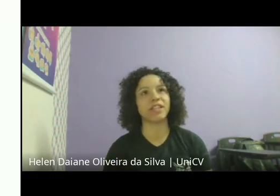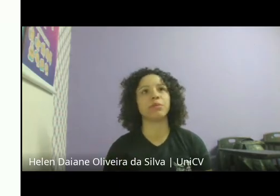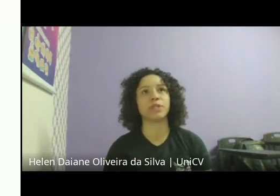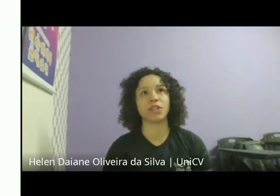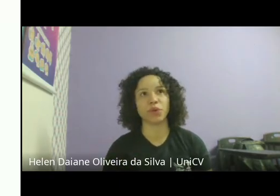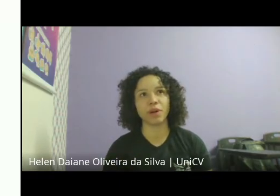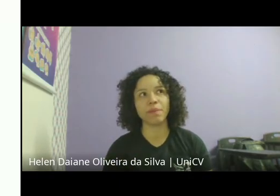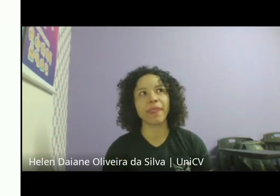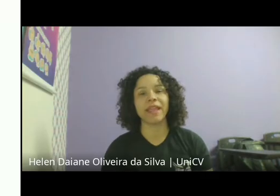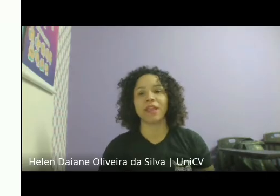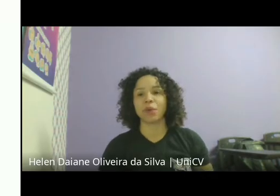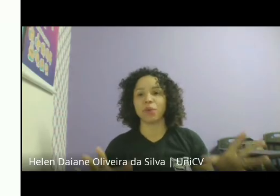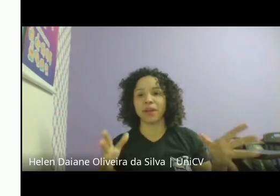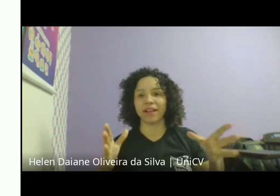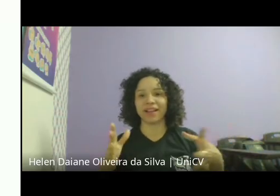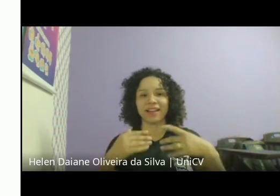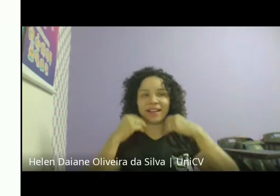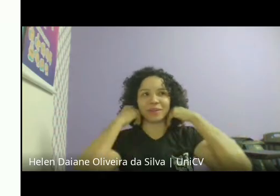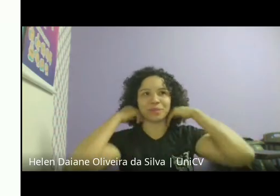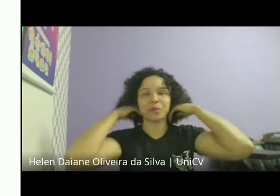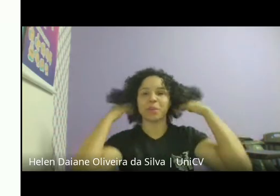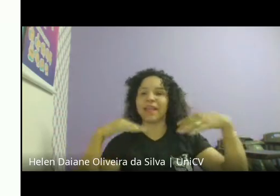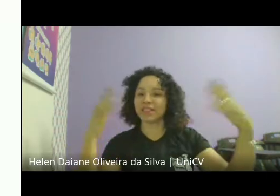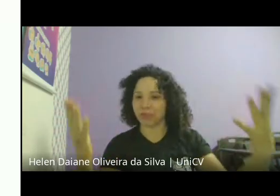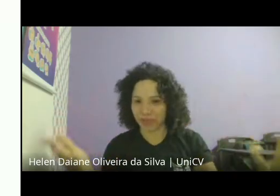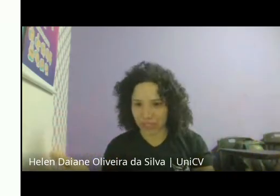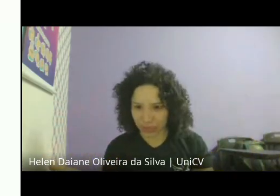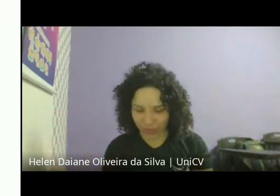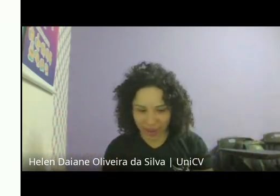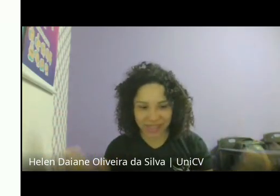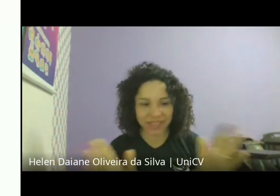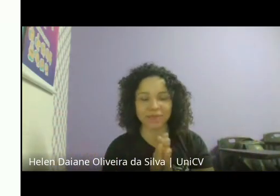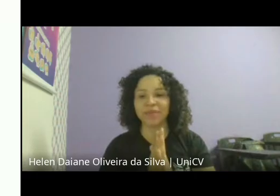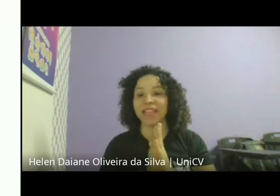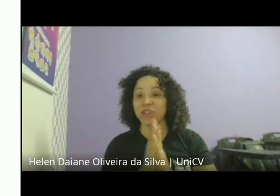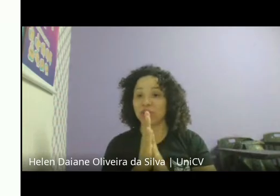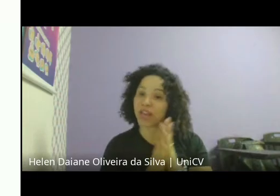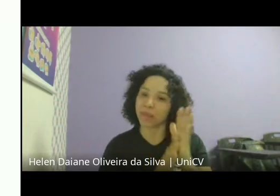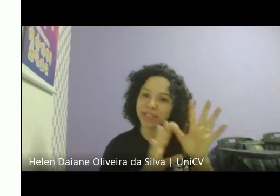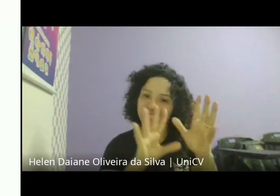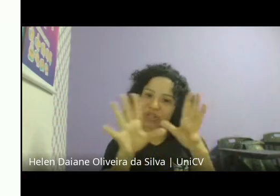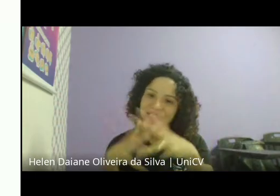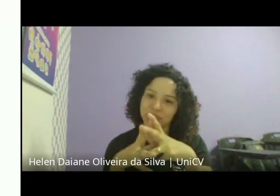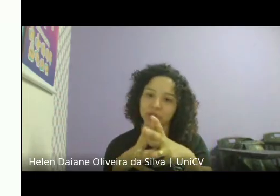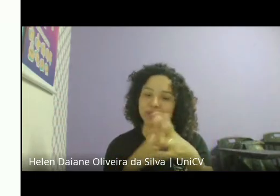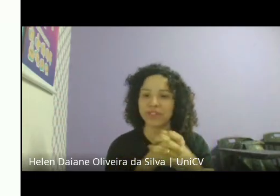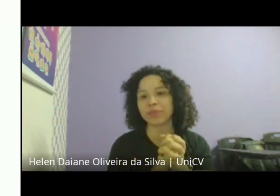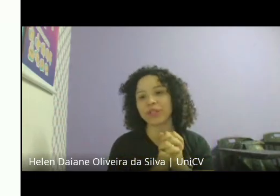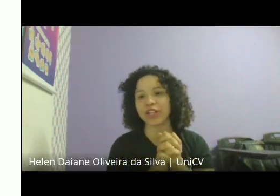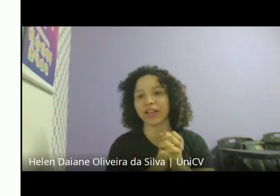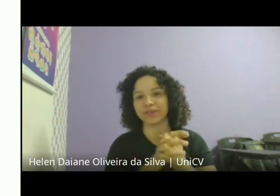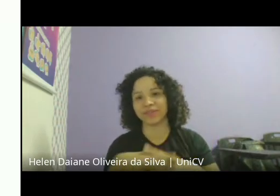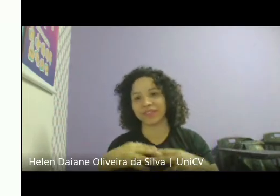Ela foi levada para o exterior com a promessa de uma viagem de férias. E chegou lá, a mãe dela tinha organizado tudo para